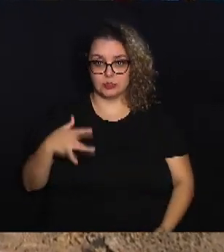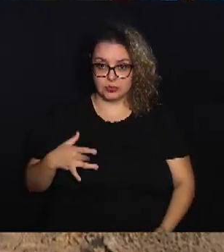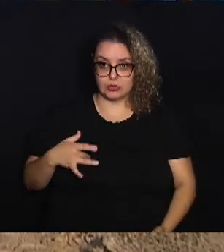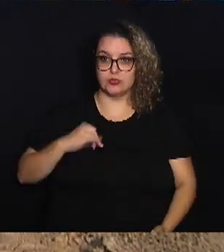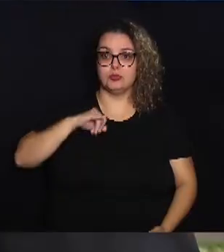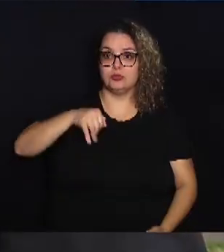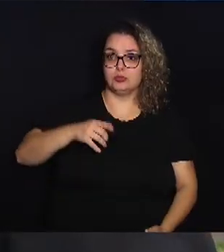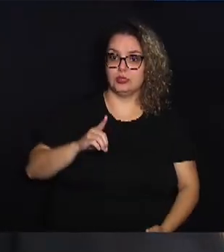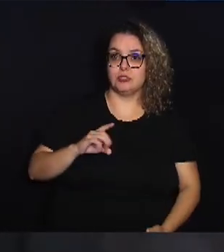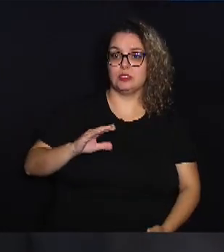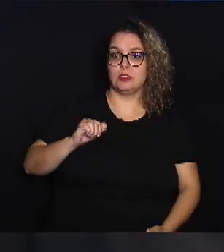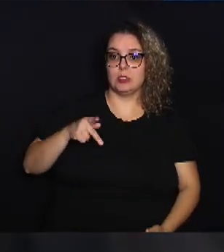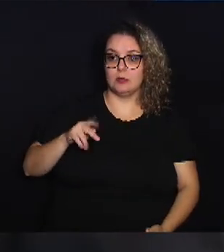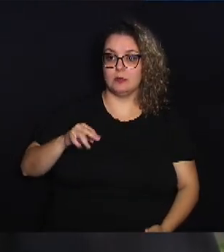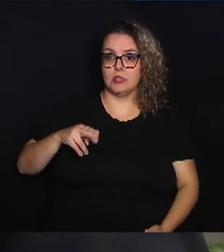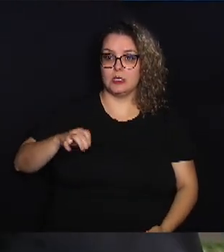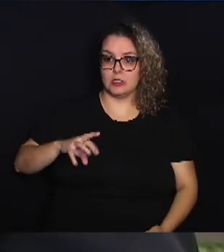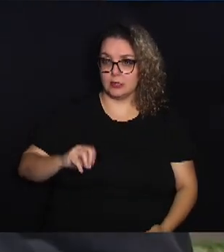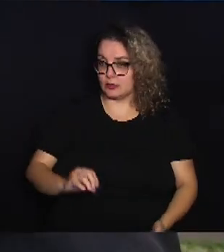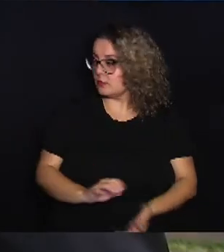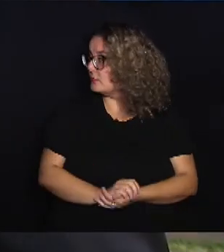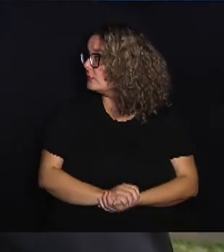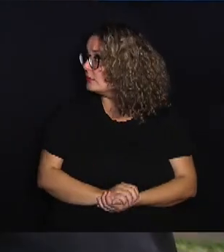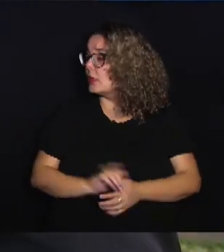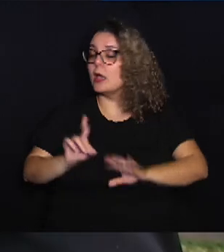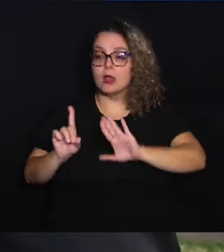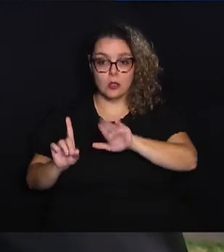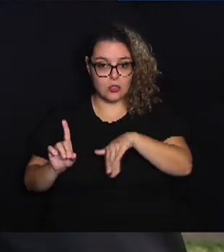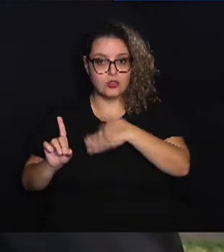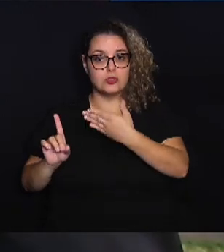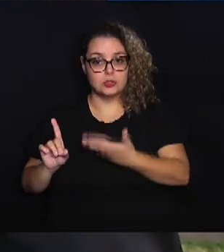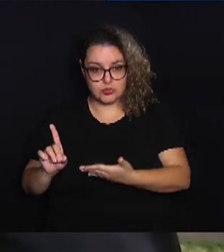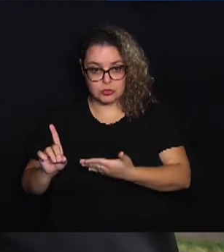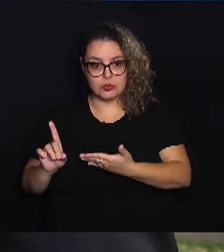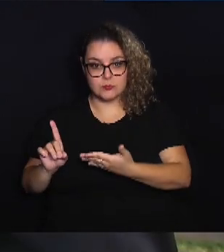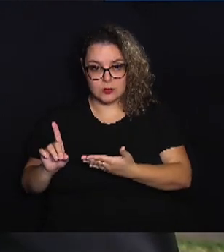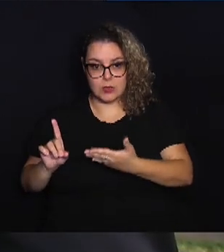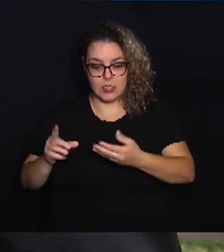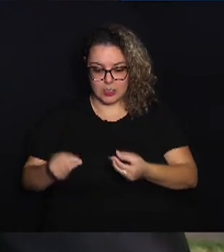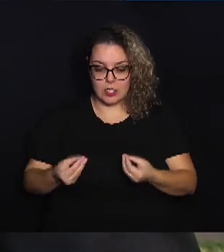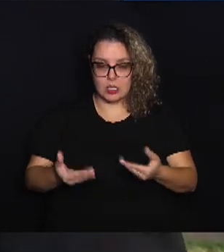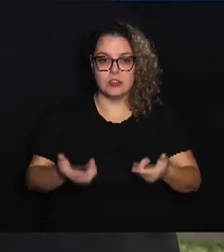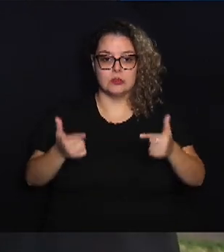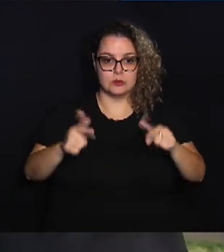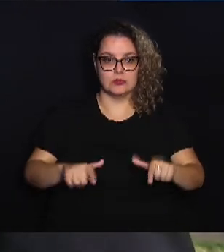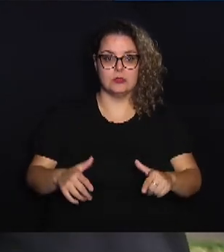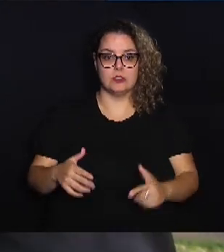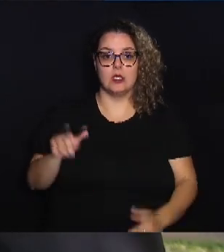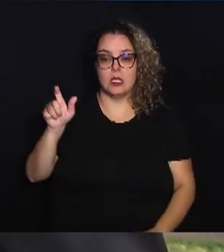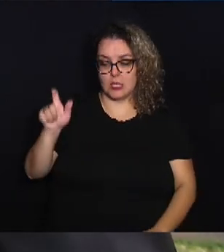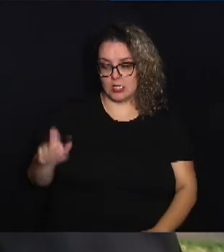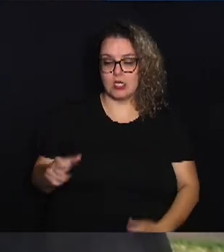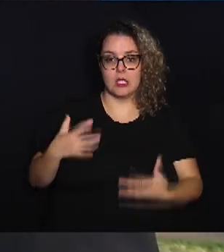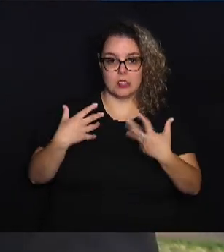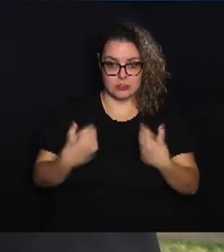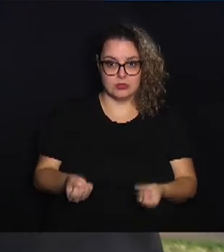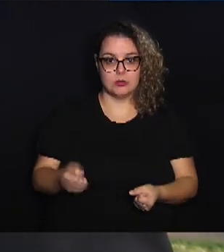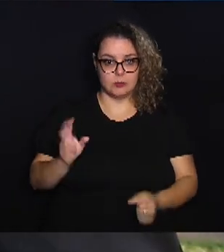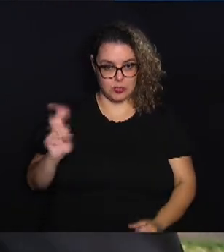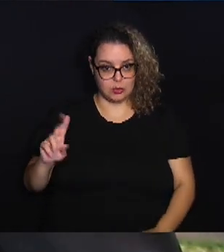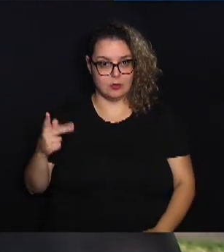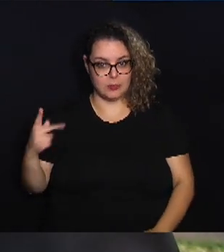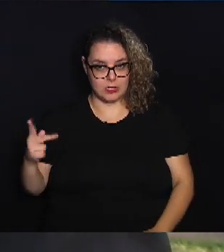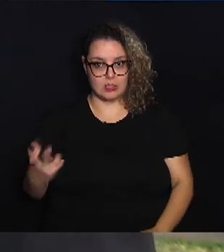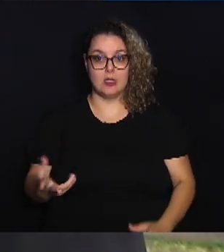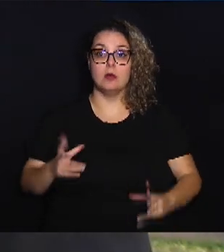Jardim Campineiro. Então, homenageá-la, dando a esse espaço, ela recebendo esse nome, nada mais merecido